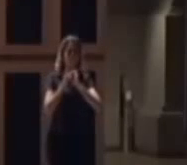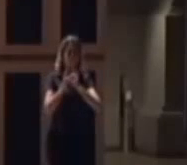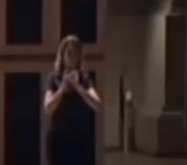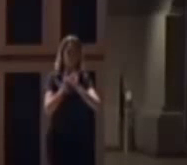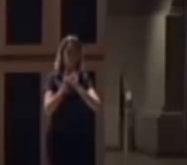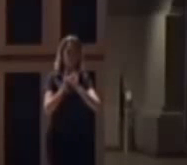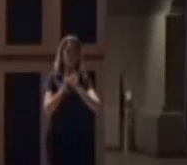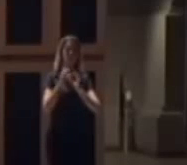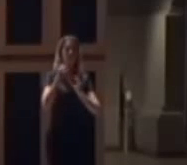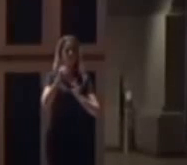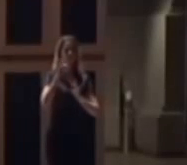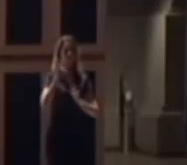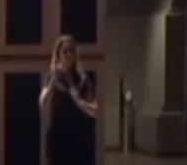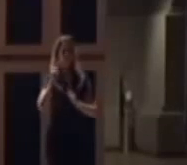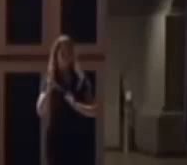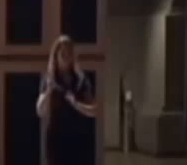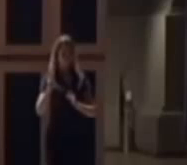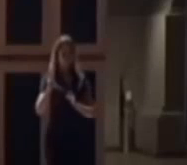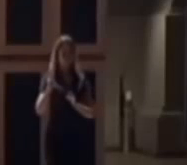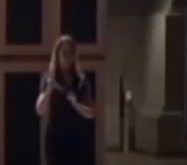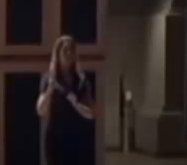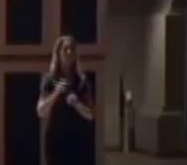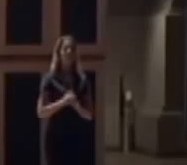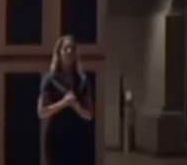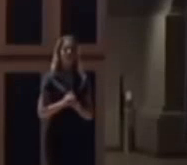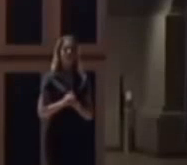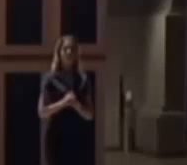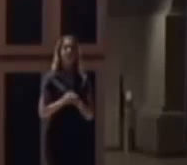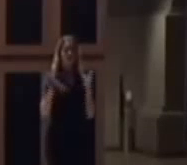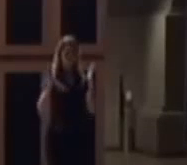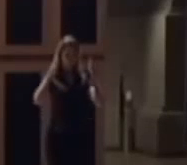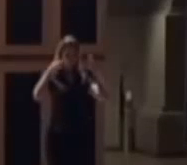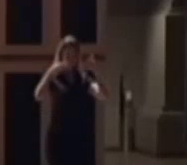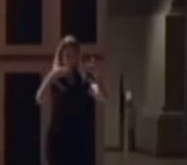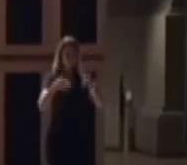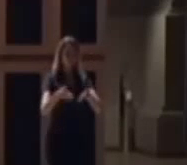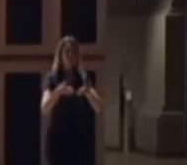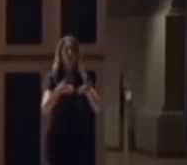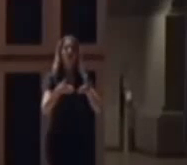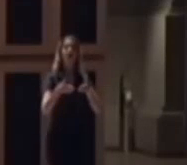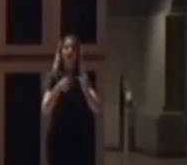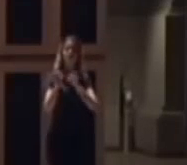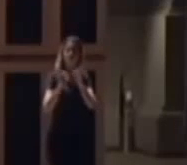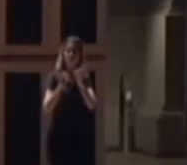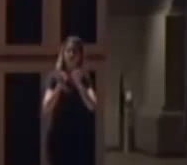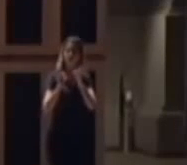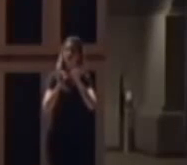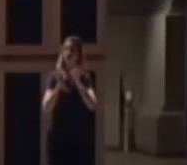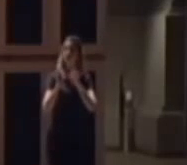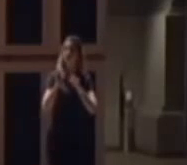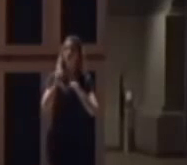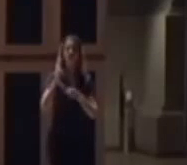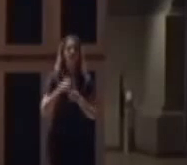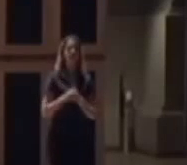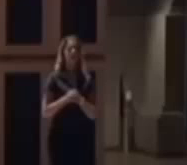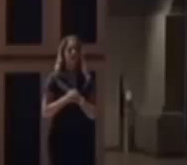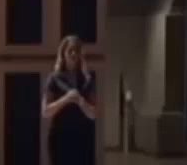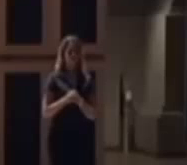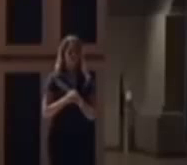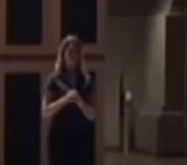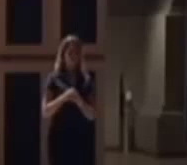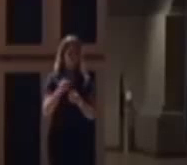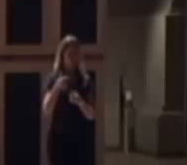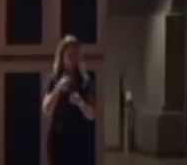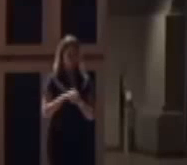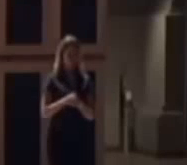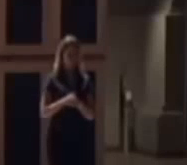DTV, e esse termo está focado na produção do audiovisual e no desenvolvimento do segmento audiovisual.